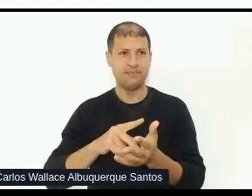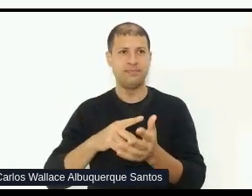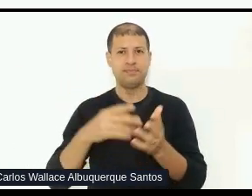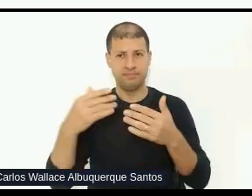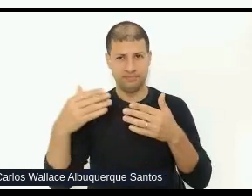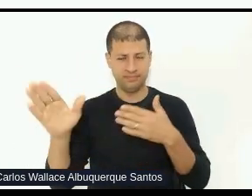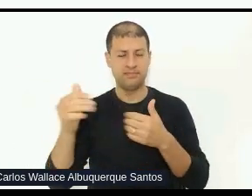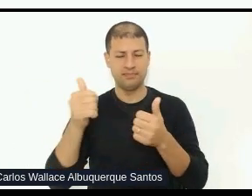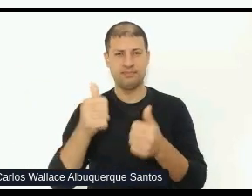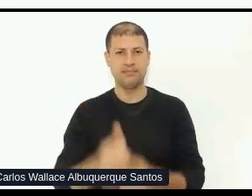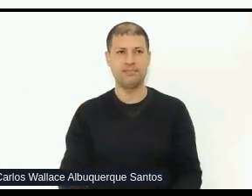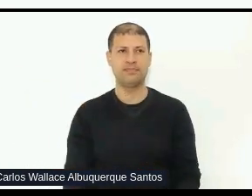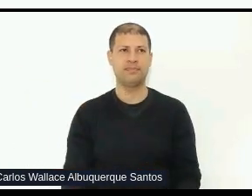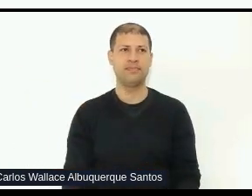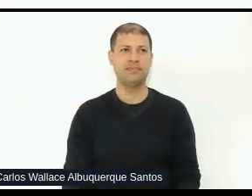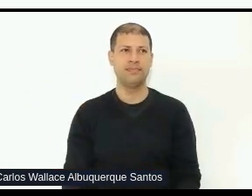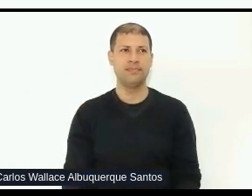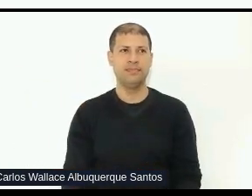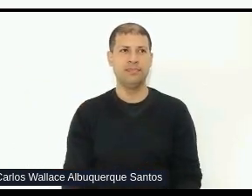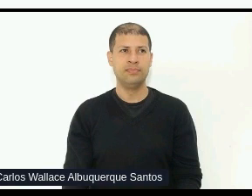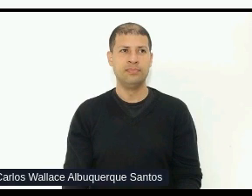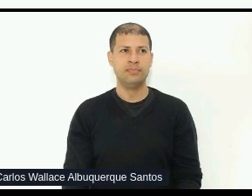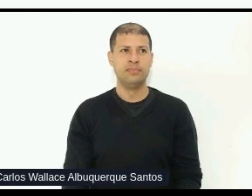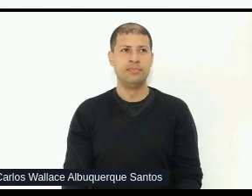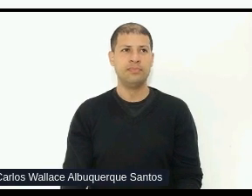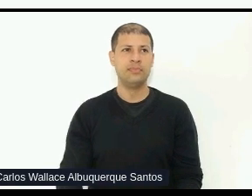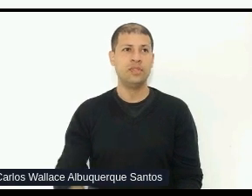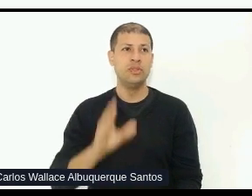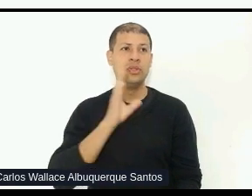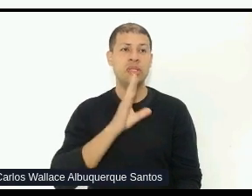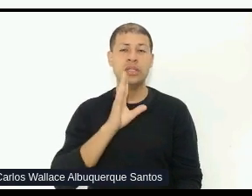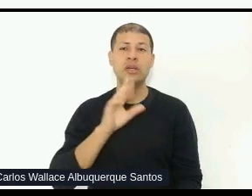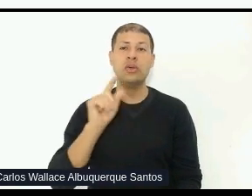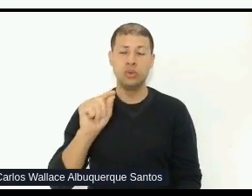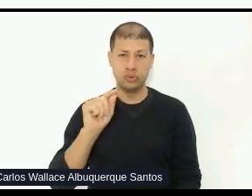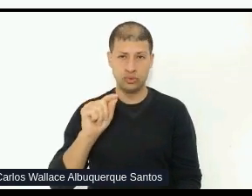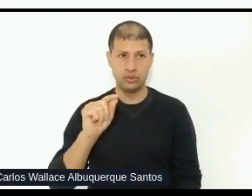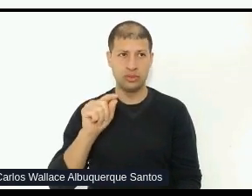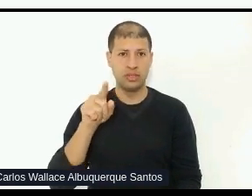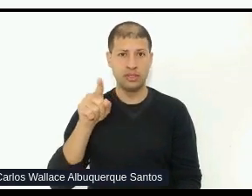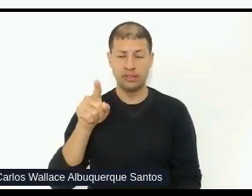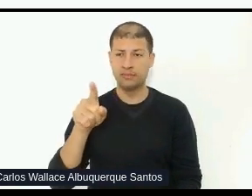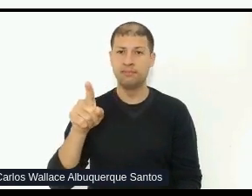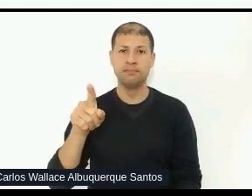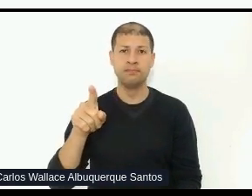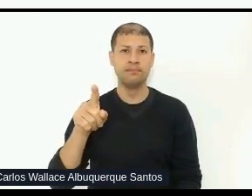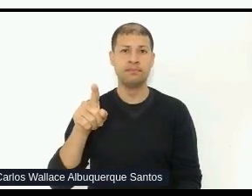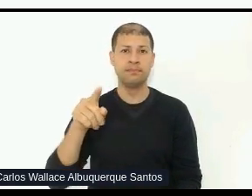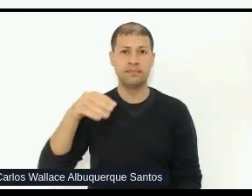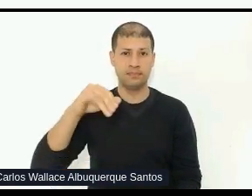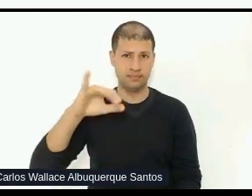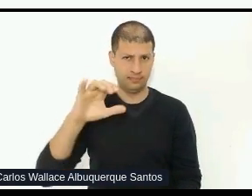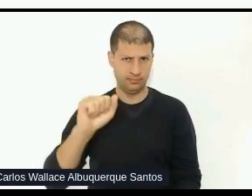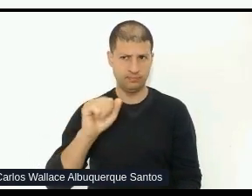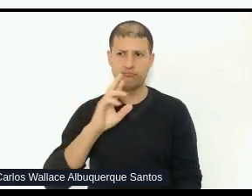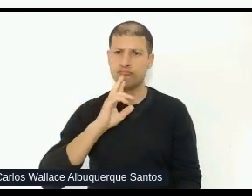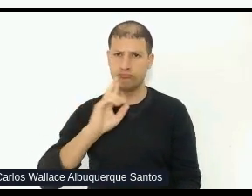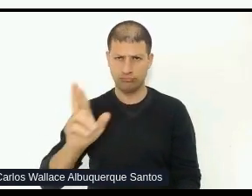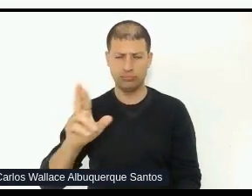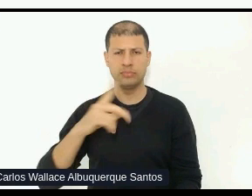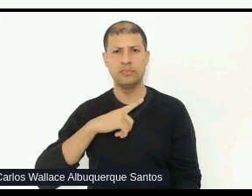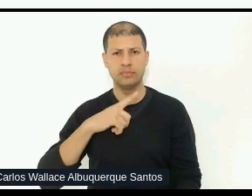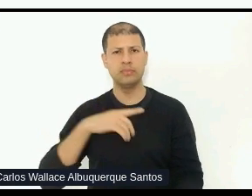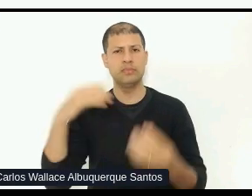Nathalie. E o legal, assim, né, que depois desse retorno aí que Mica trouxe, conseguiu compartilhar